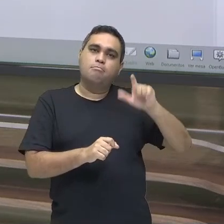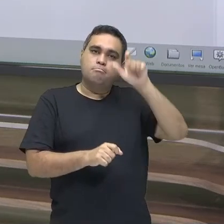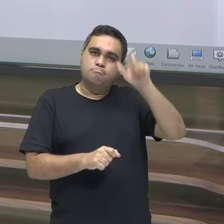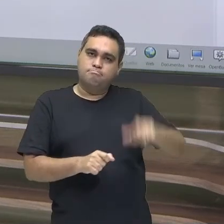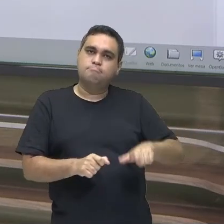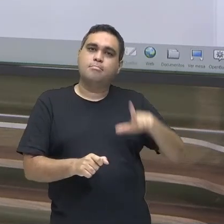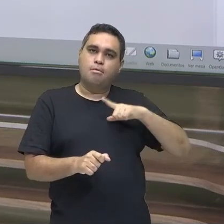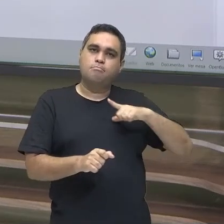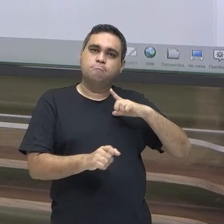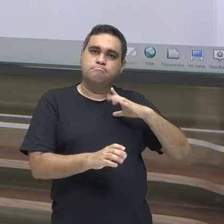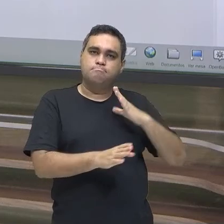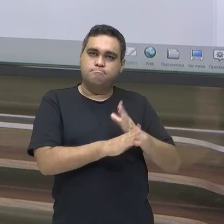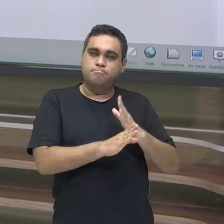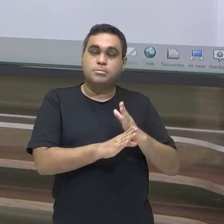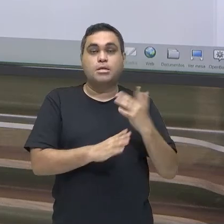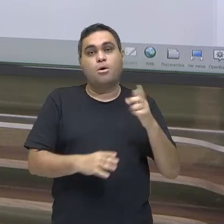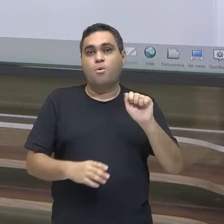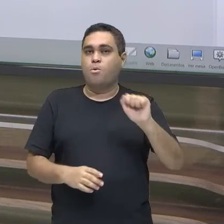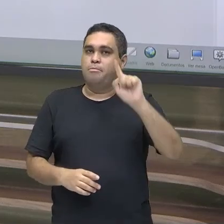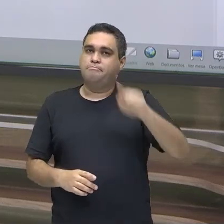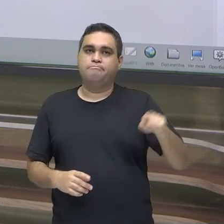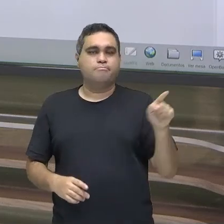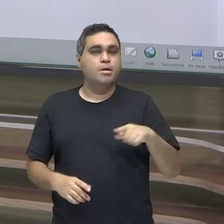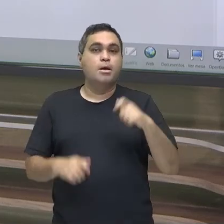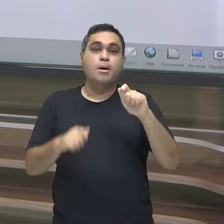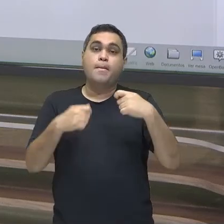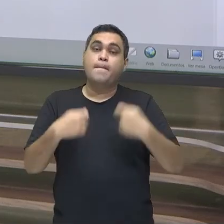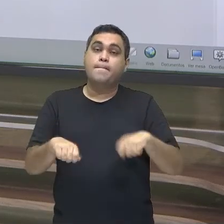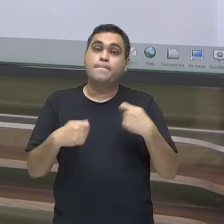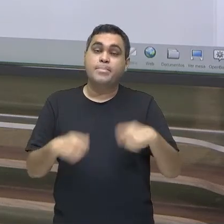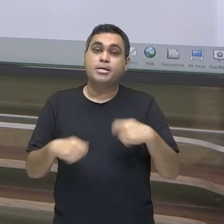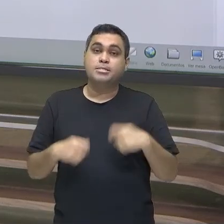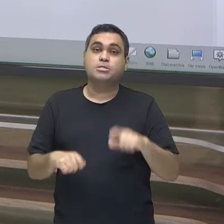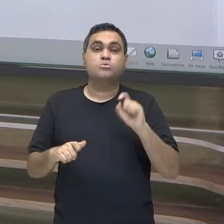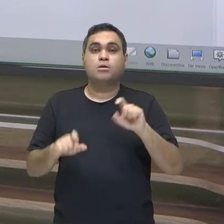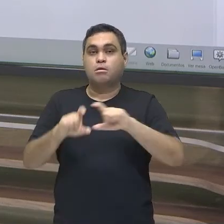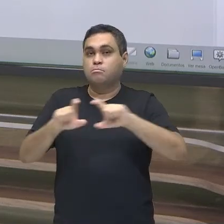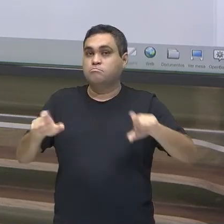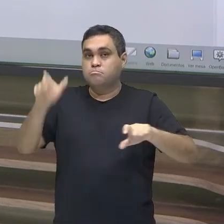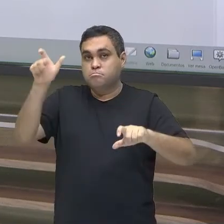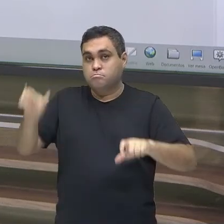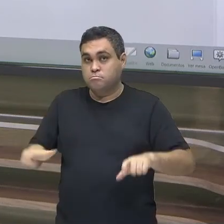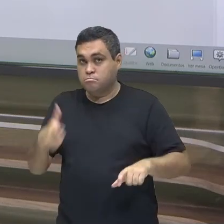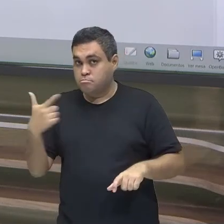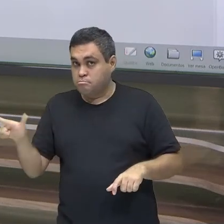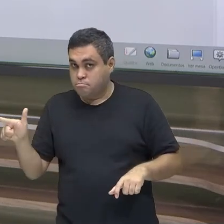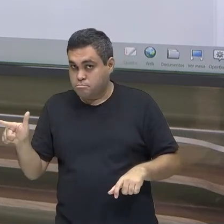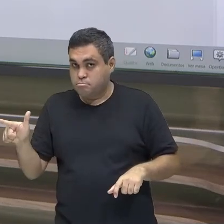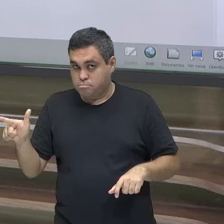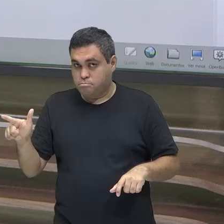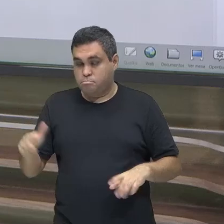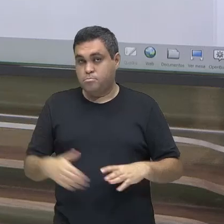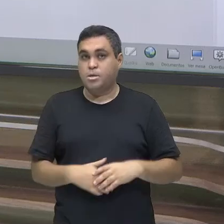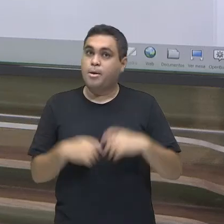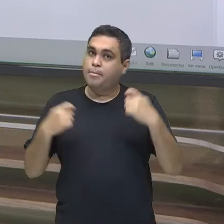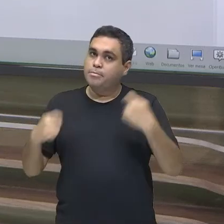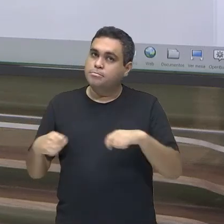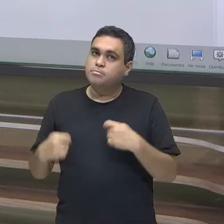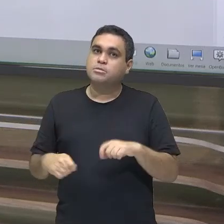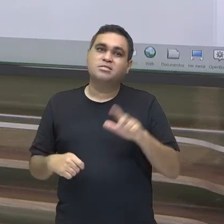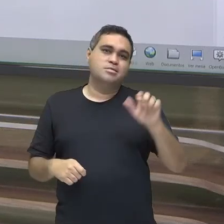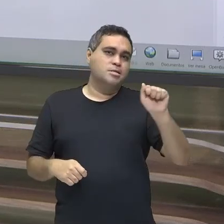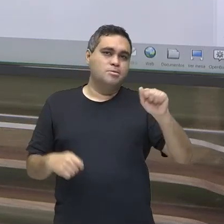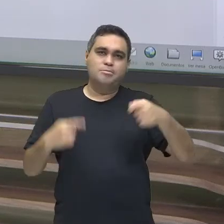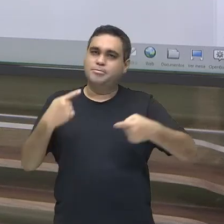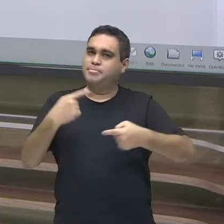ser a letra A, porque eu preciso daquela identifique qual frase apresenta sujeito inexistente, que não tem sujeito, que é constituída